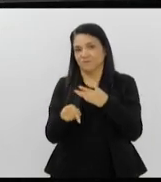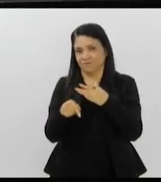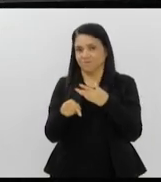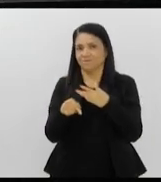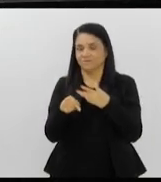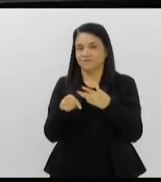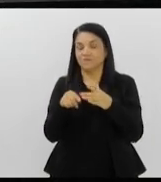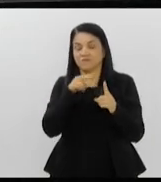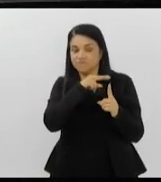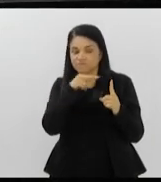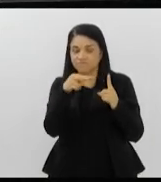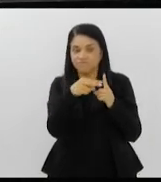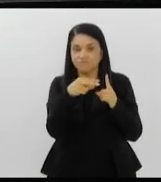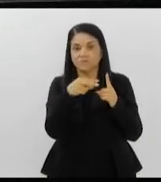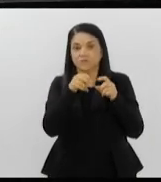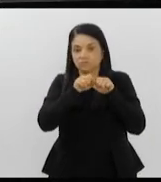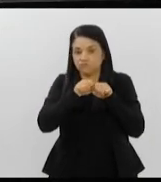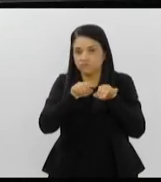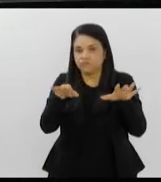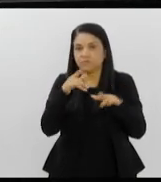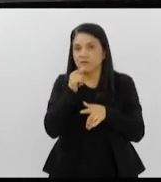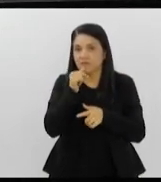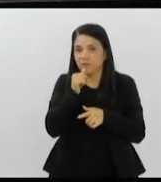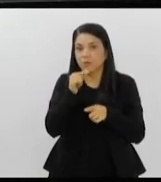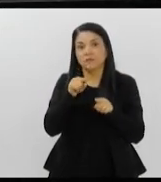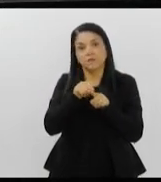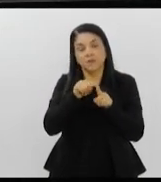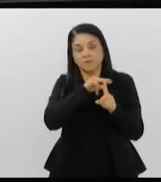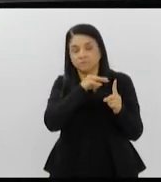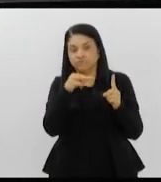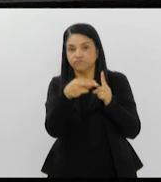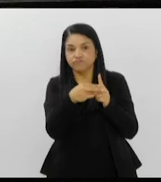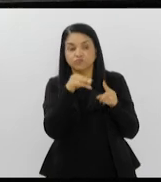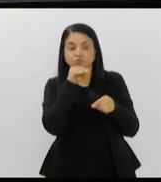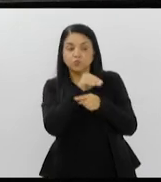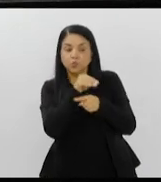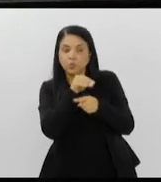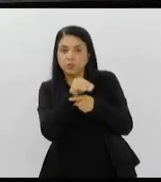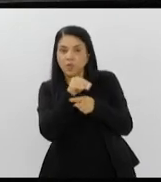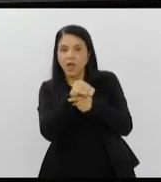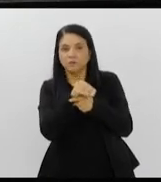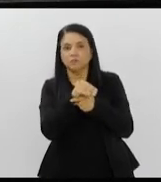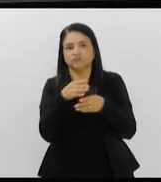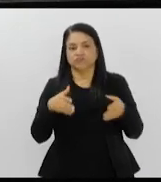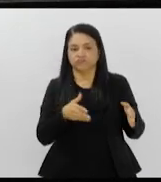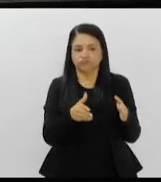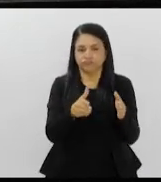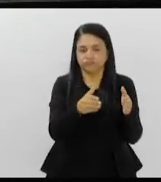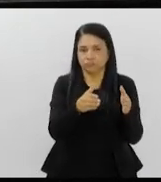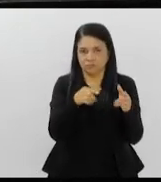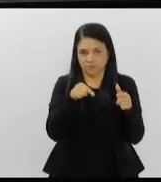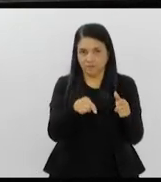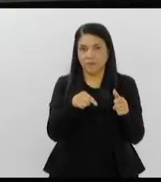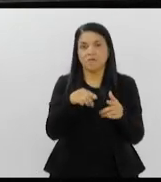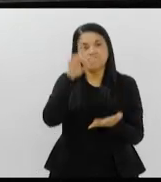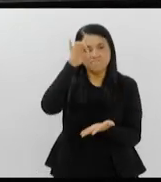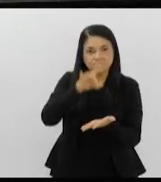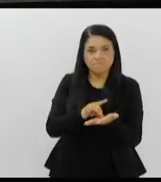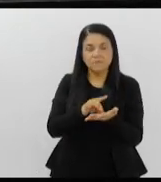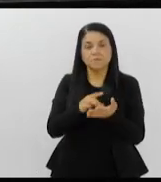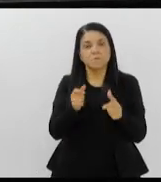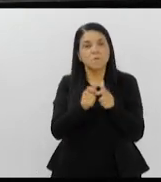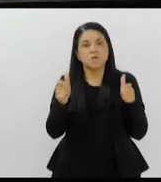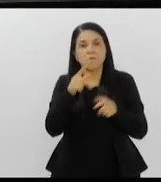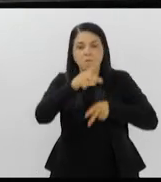de vista de abastecimento, mas seja também do ponto de vista do cuidado dos nossos rios. É uma realidade onde a maioria